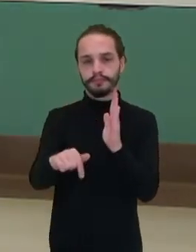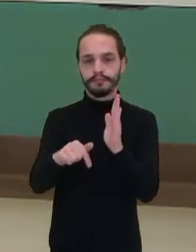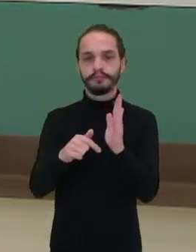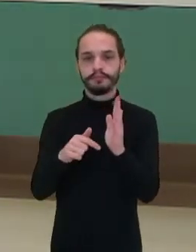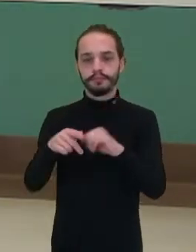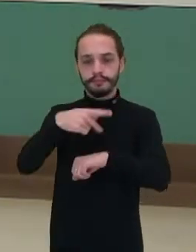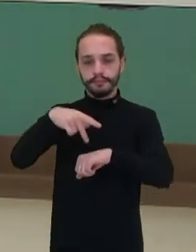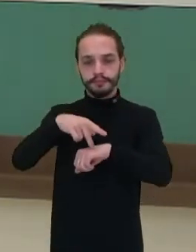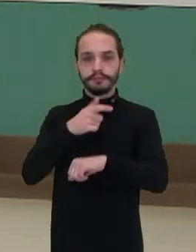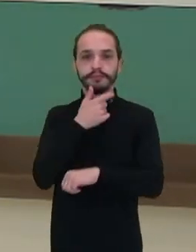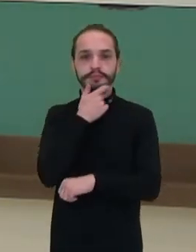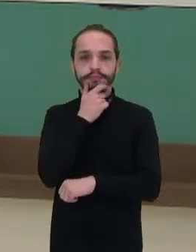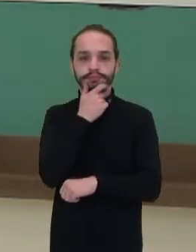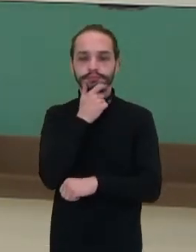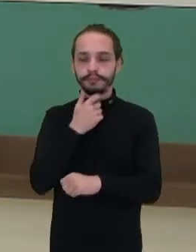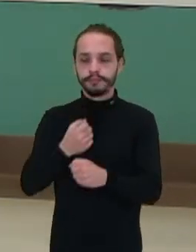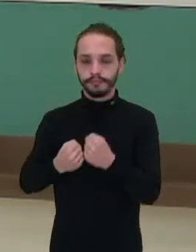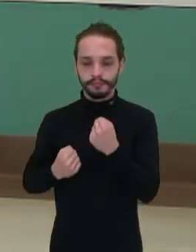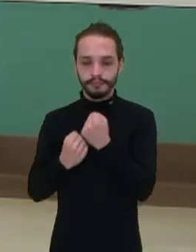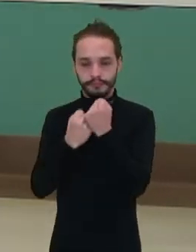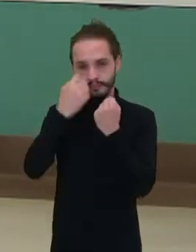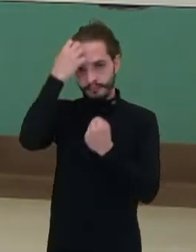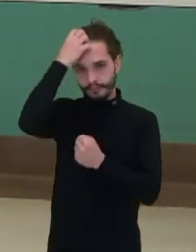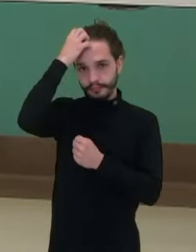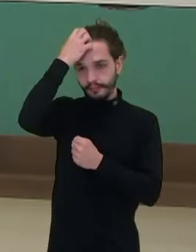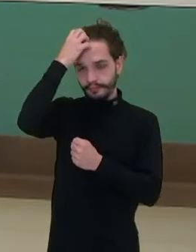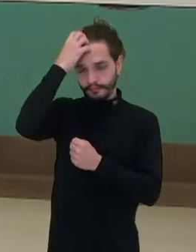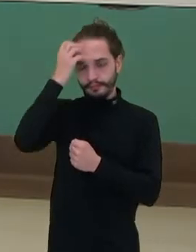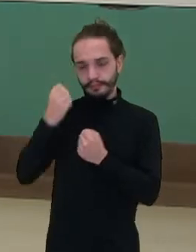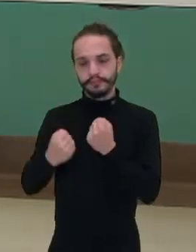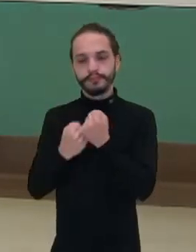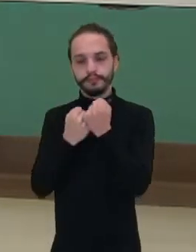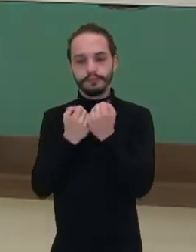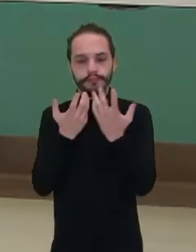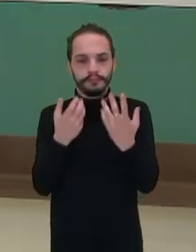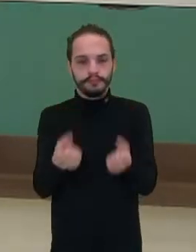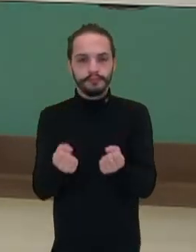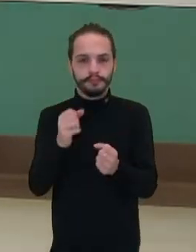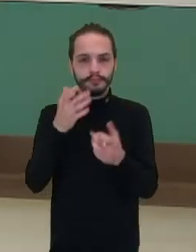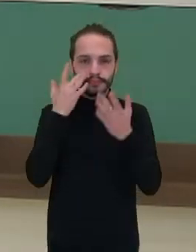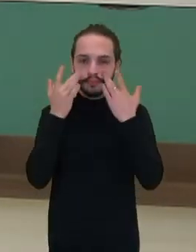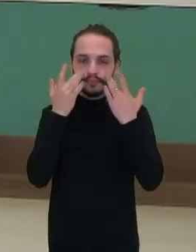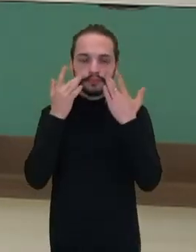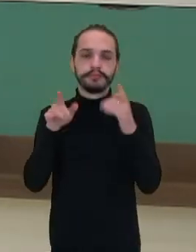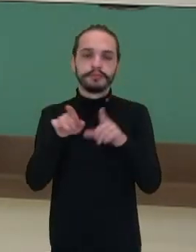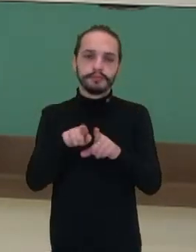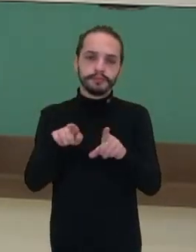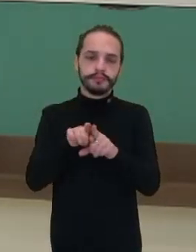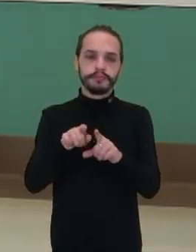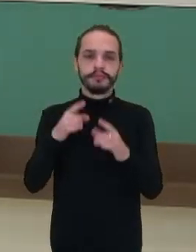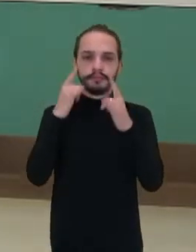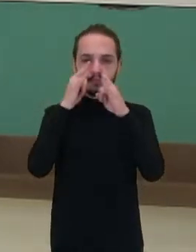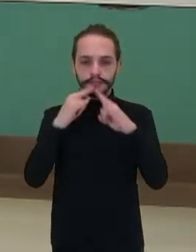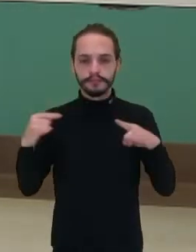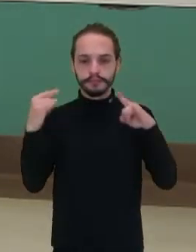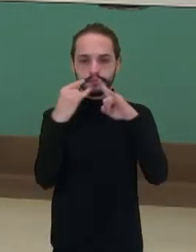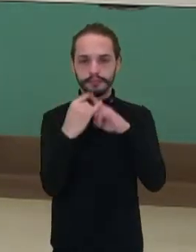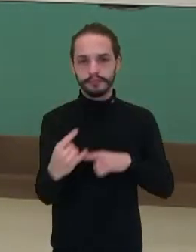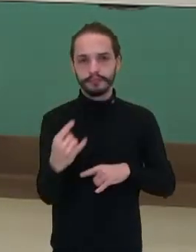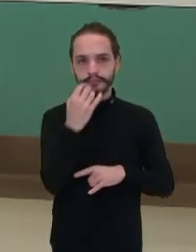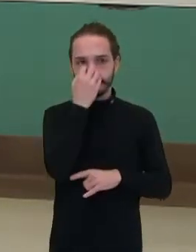a monarquia, ela apoiava o teatro e com isso o circo também foi muito bem recebido e o circo acaba se organizando através de uma pessoa que ele vai